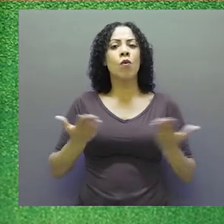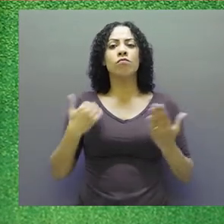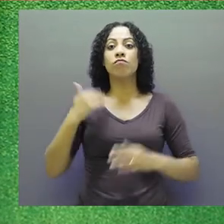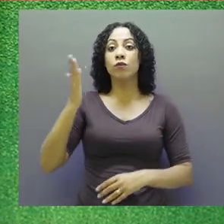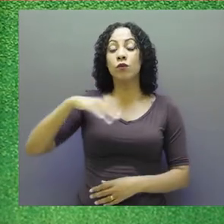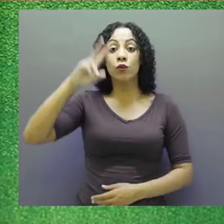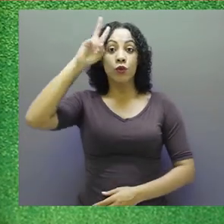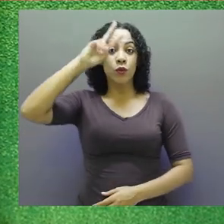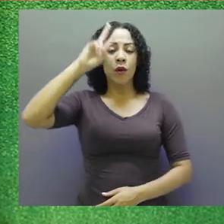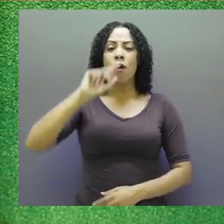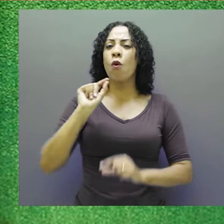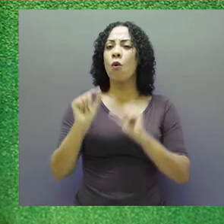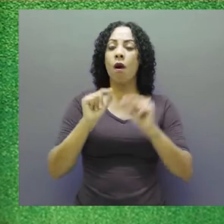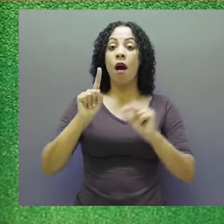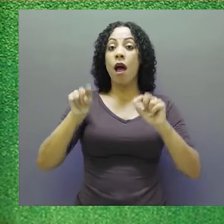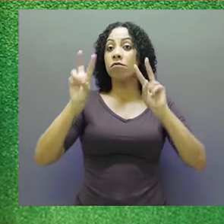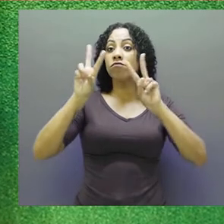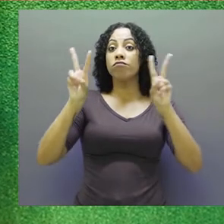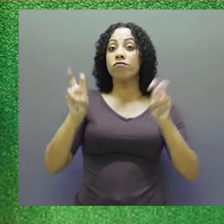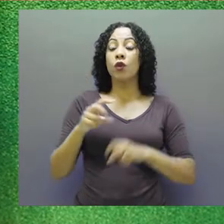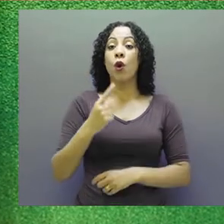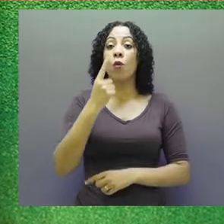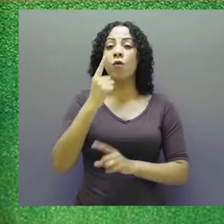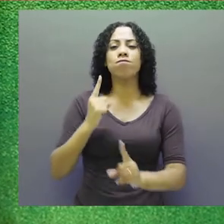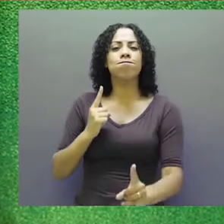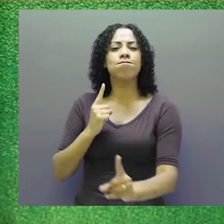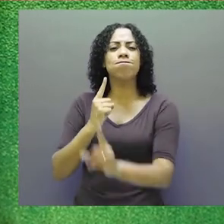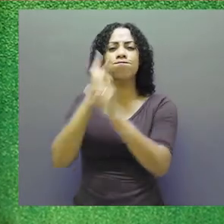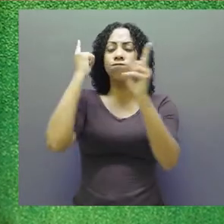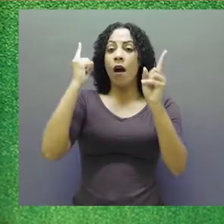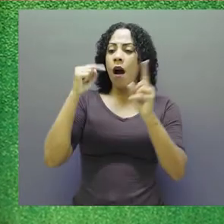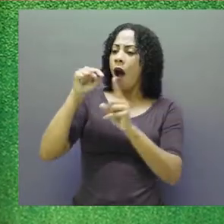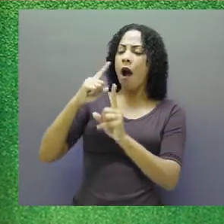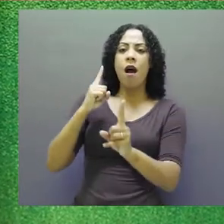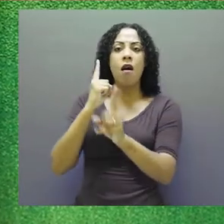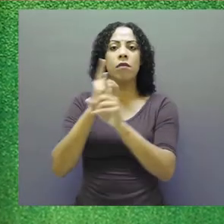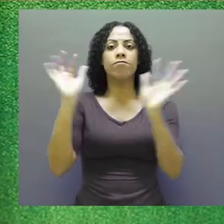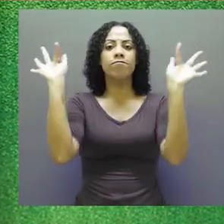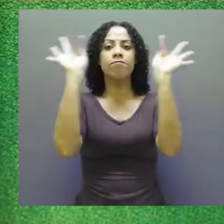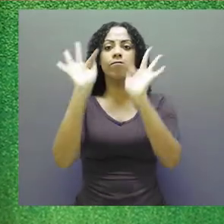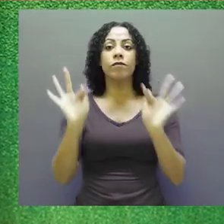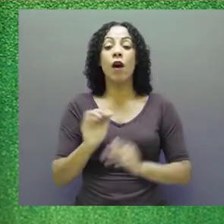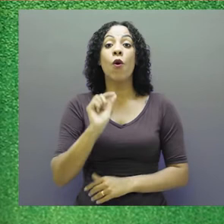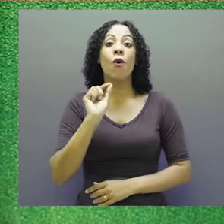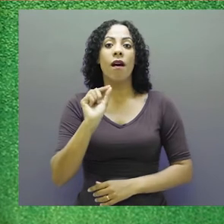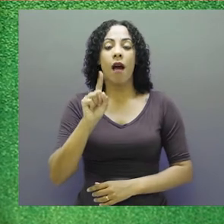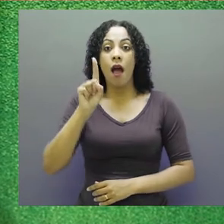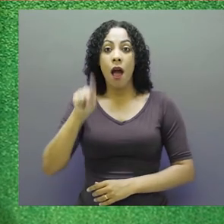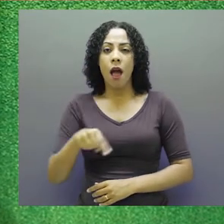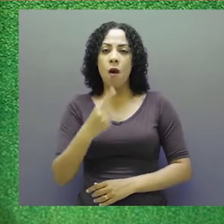Eu estou trazendo uma história que é sobre um encontro muito feliz